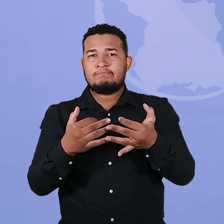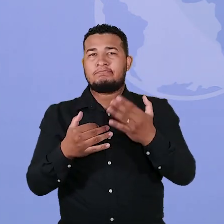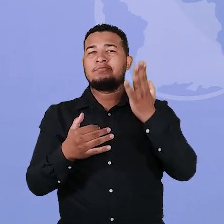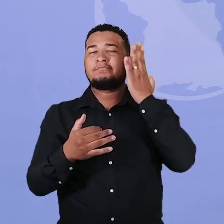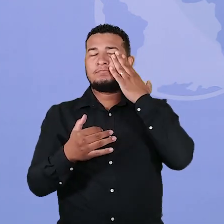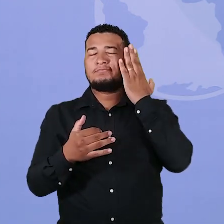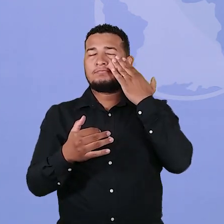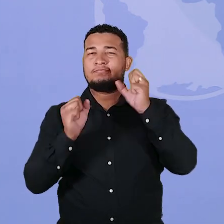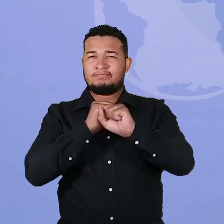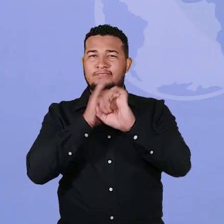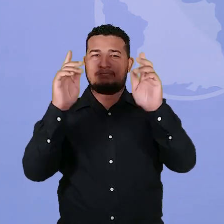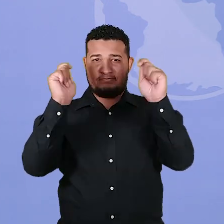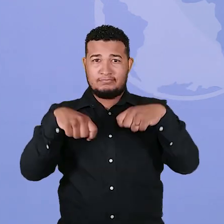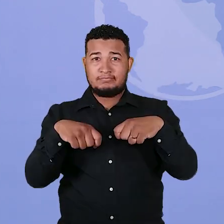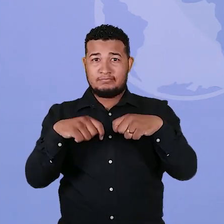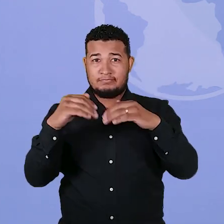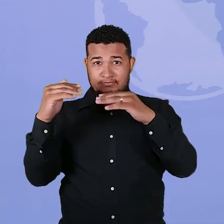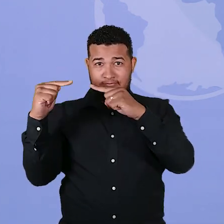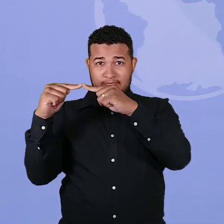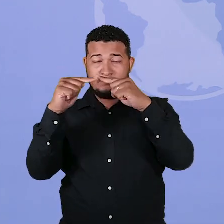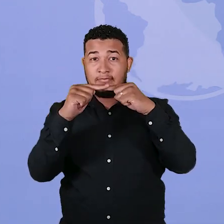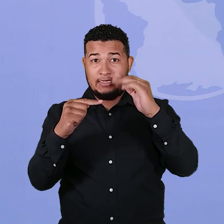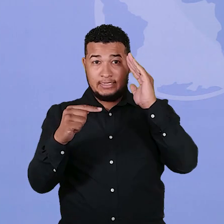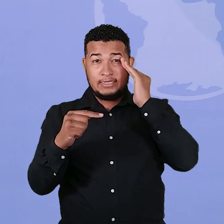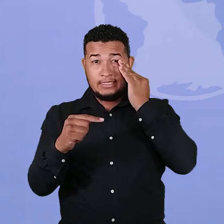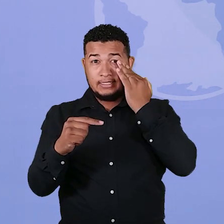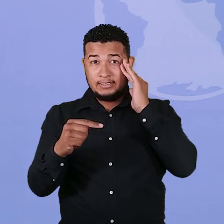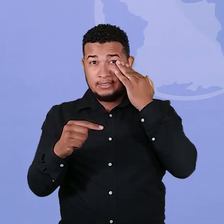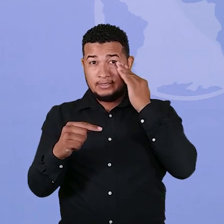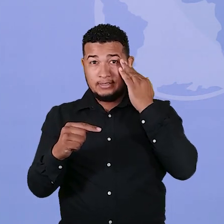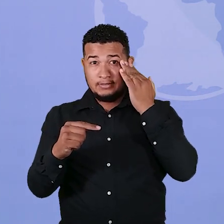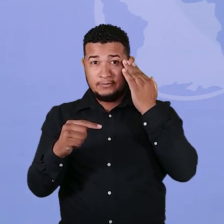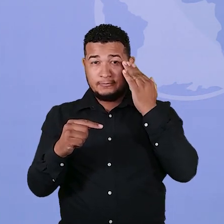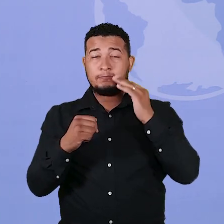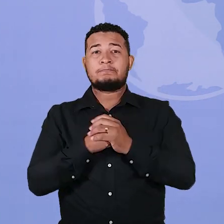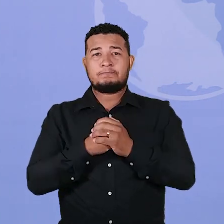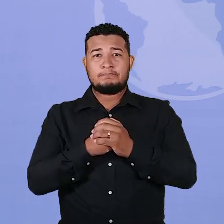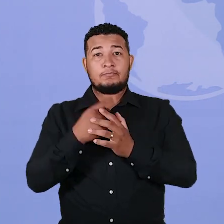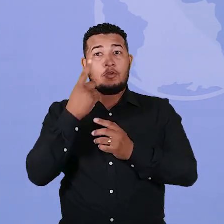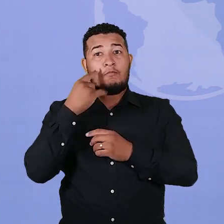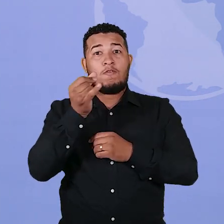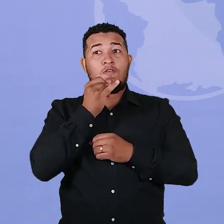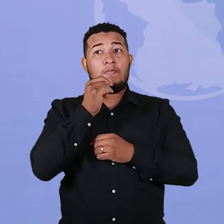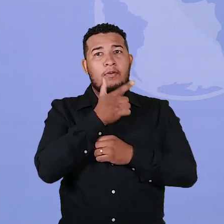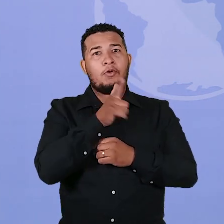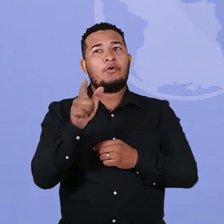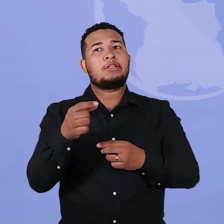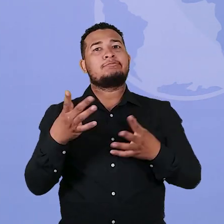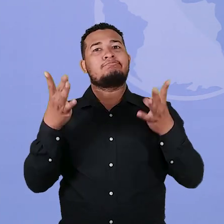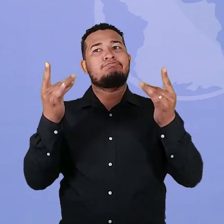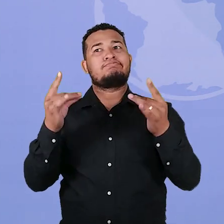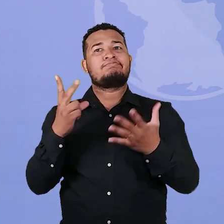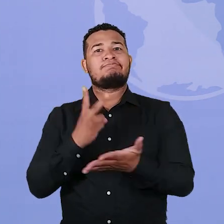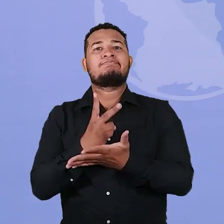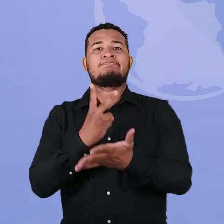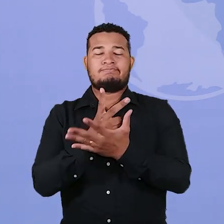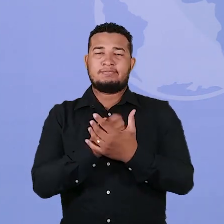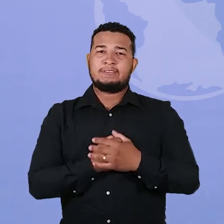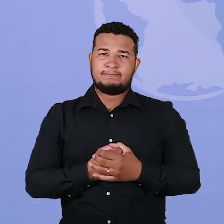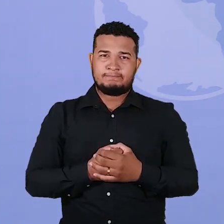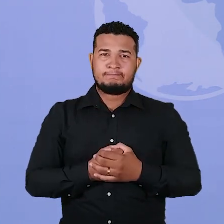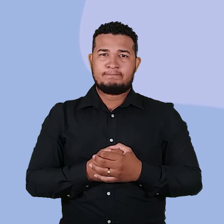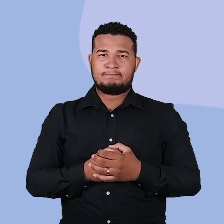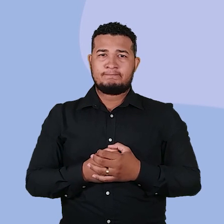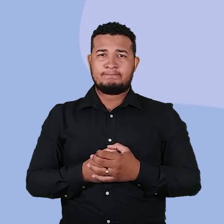faz a divisão multiplica por cem que vai dar tudo certo tudo bem até aí se liga então em outro tipo de exercício que cai